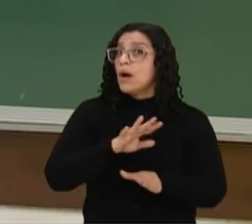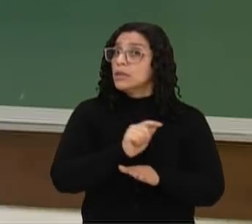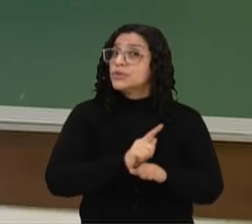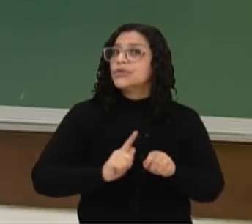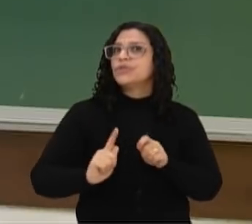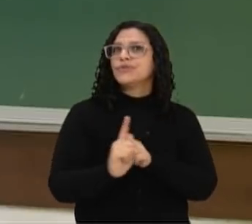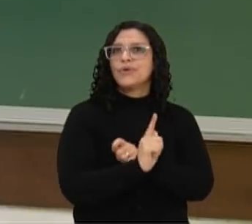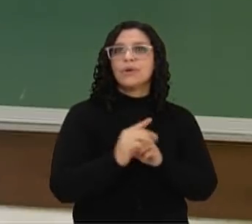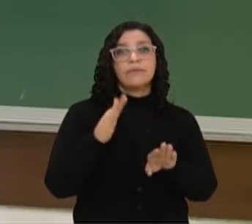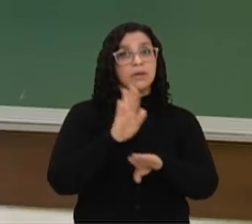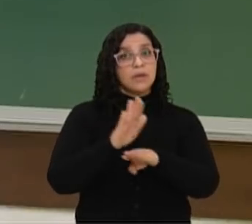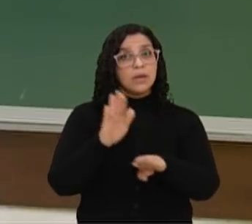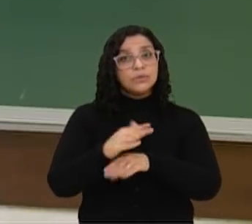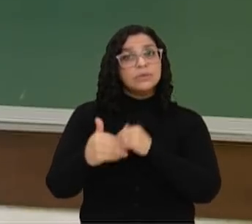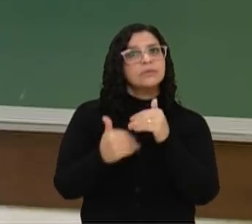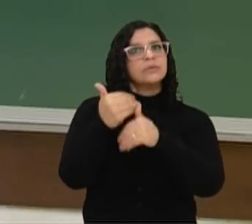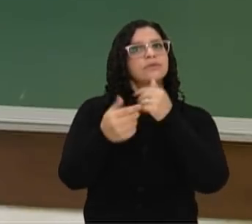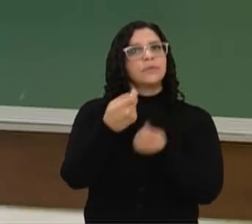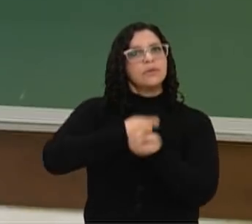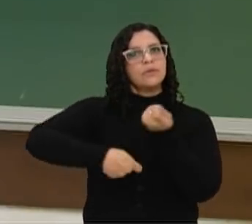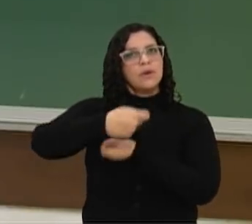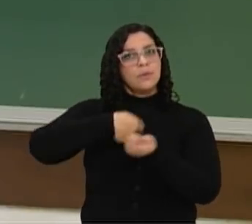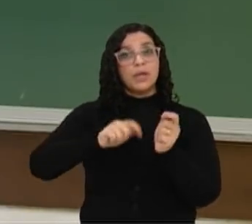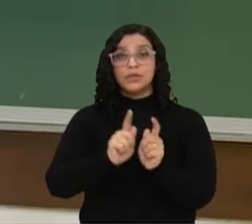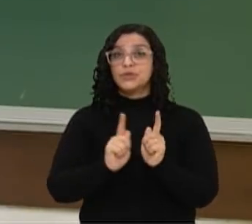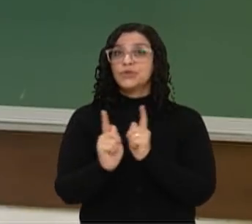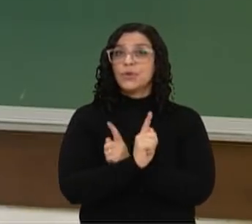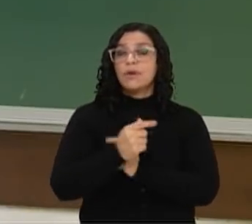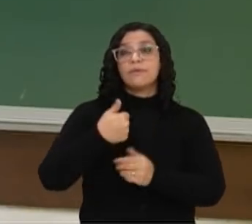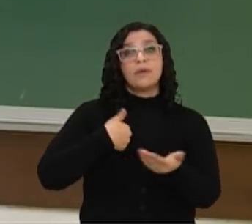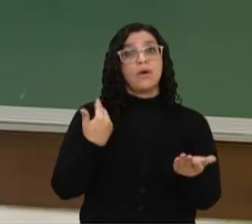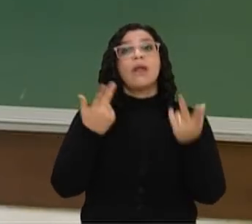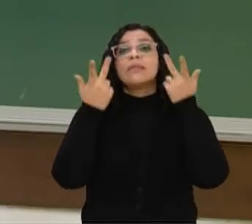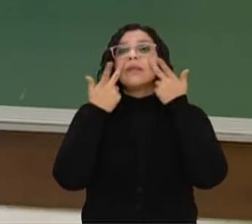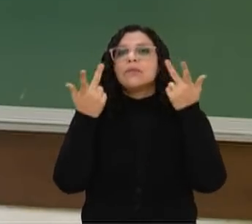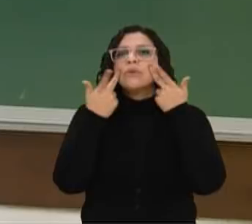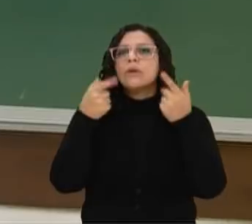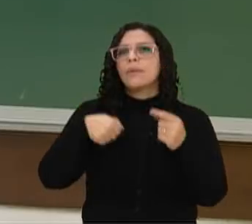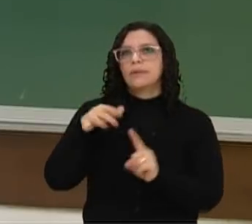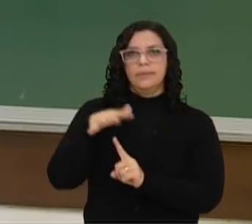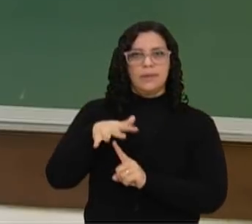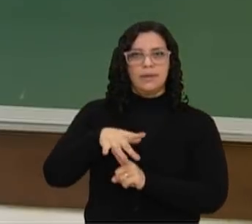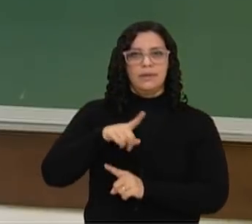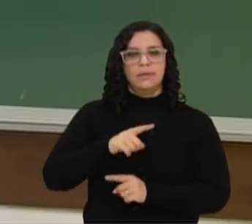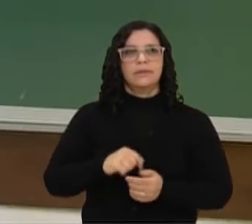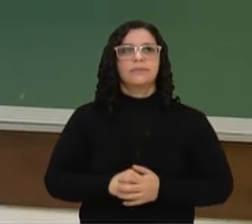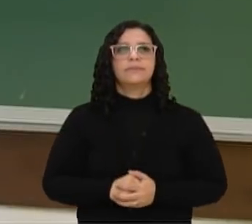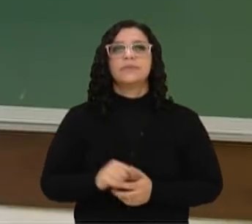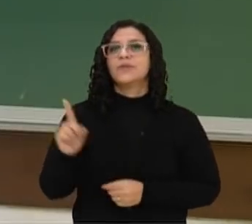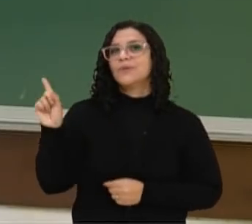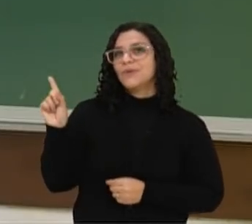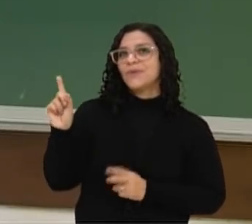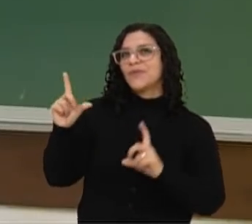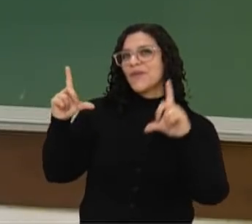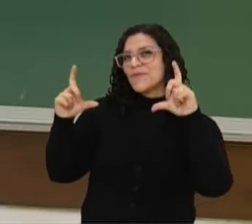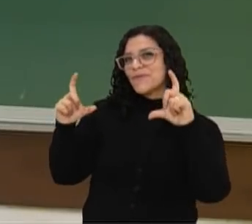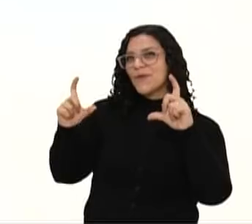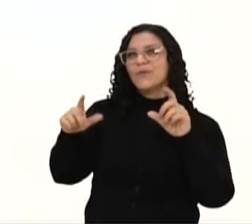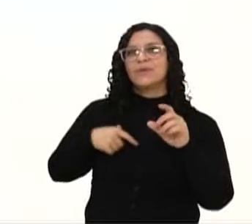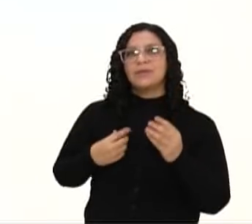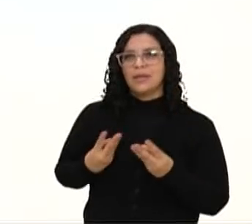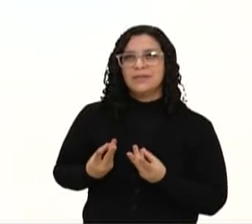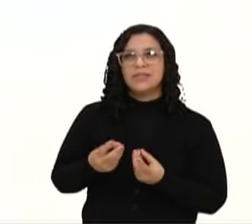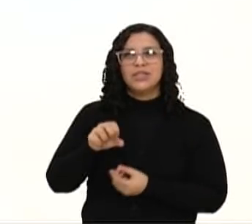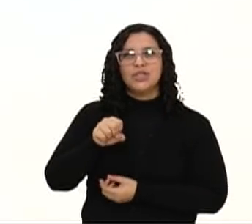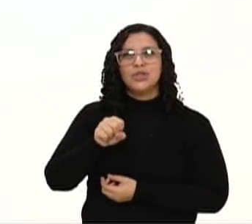que contribuem para o desenvolvimento da economia, da geografia natural do nosso estado mesmo, né? E aí uma imagem ali que mostra justamente